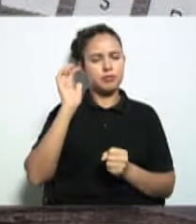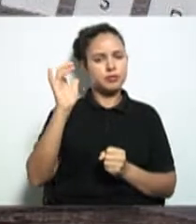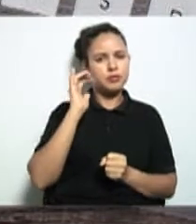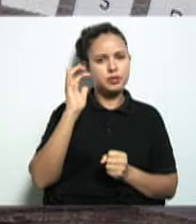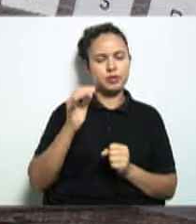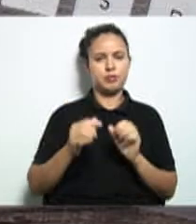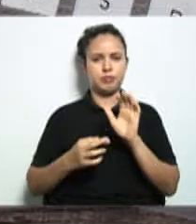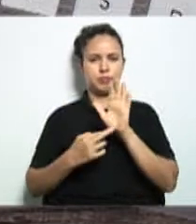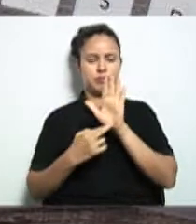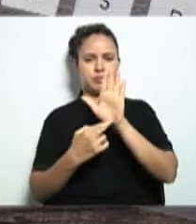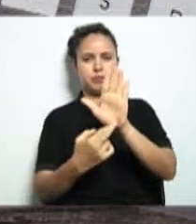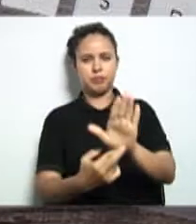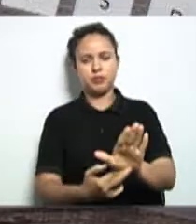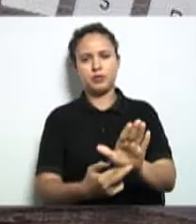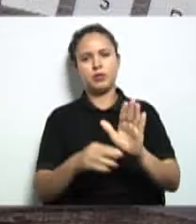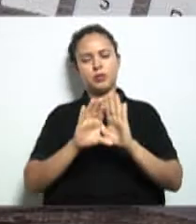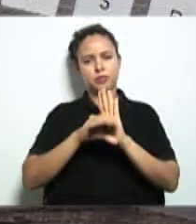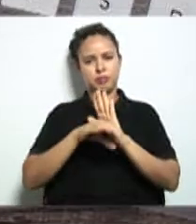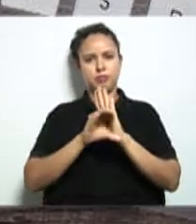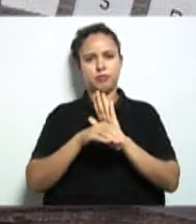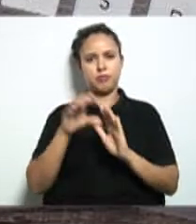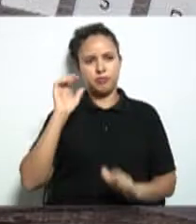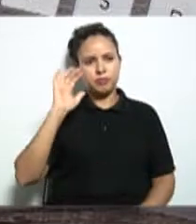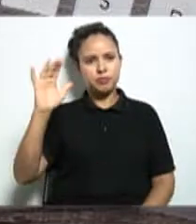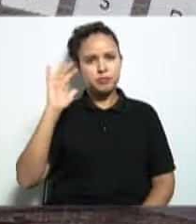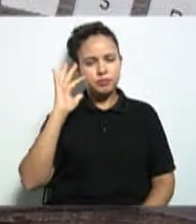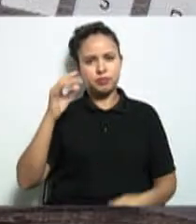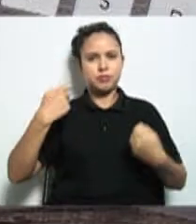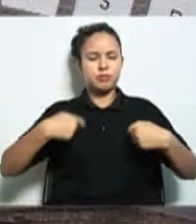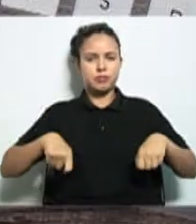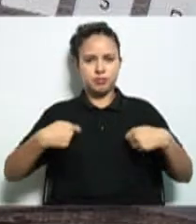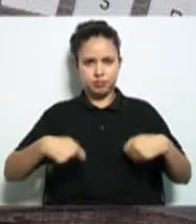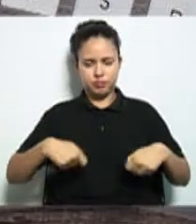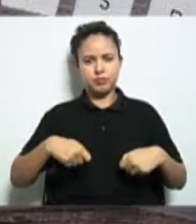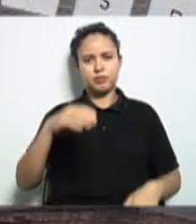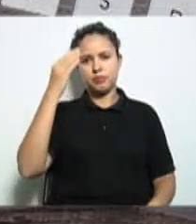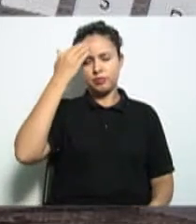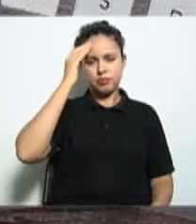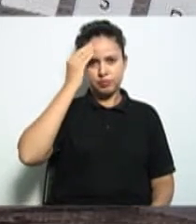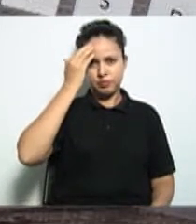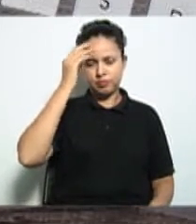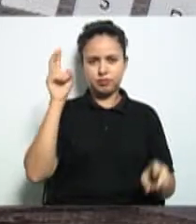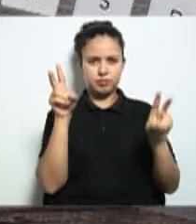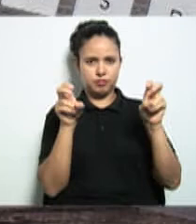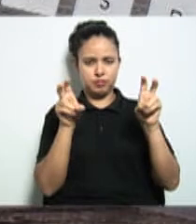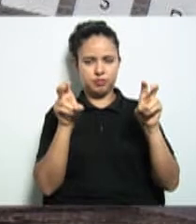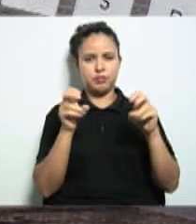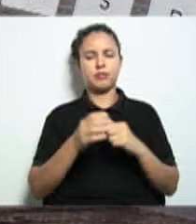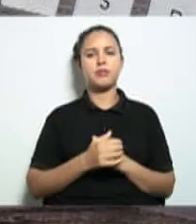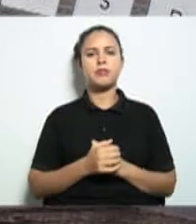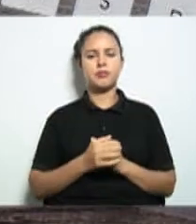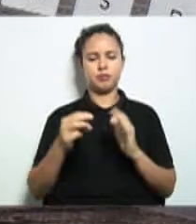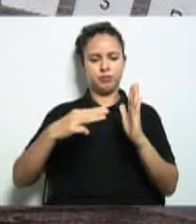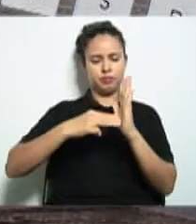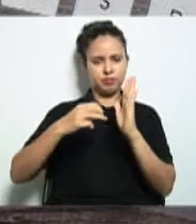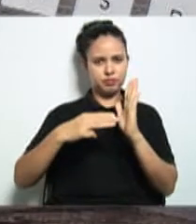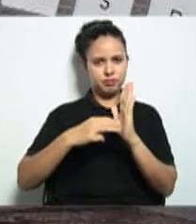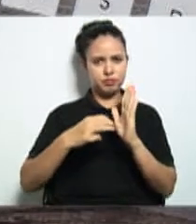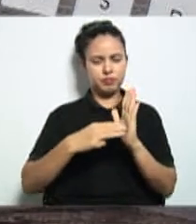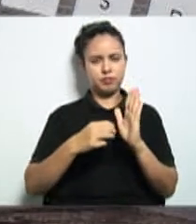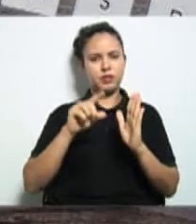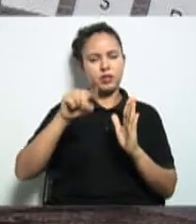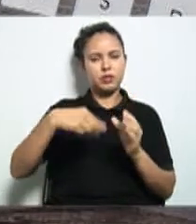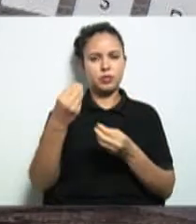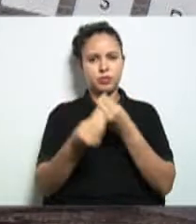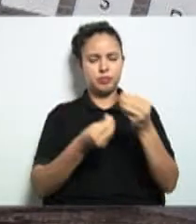dos principais conceitos teóricos necessários à compreensão do tema. Metodologia. É